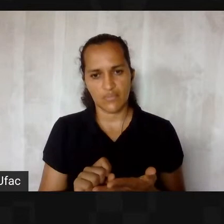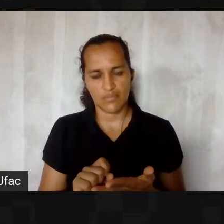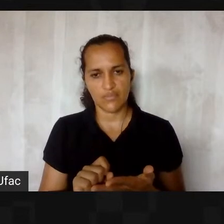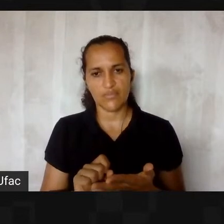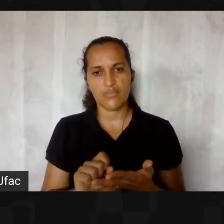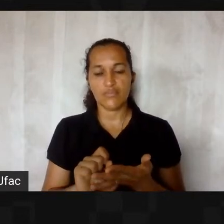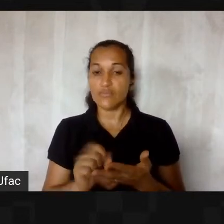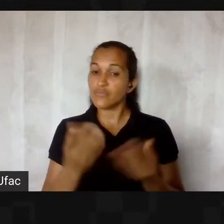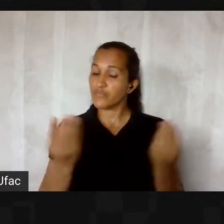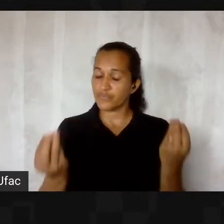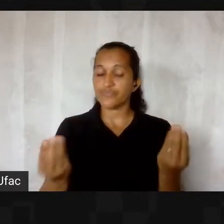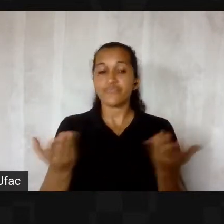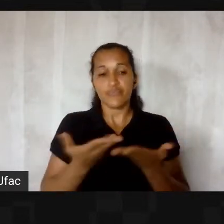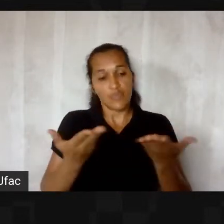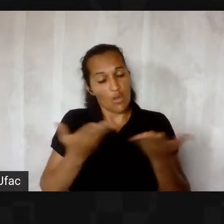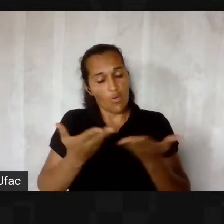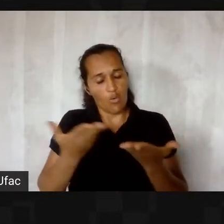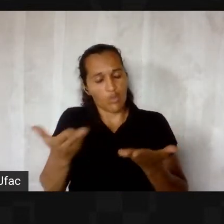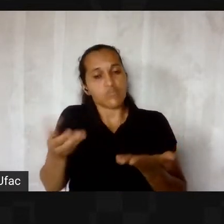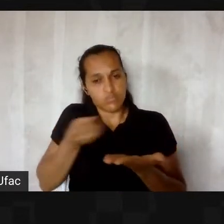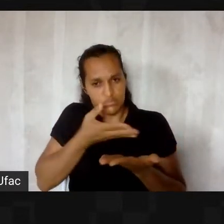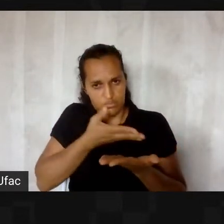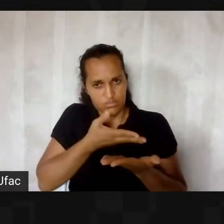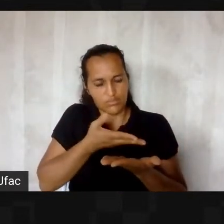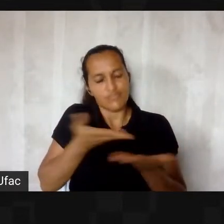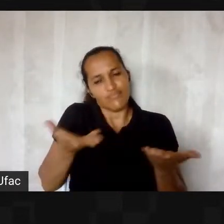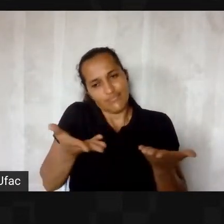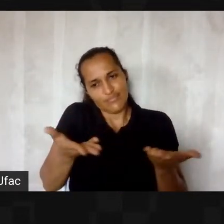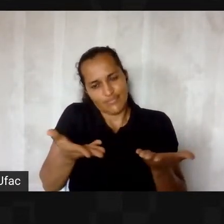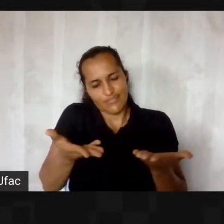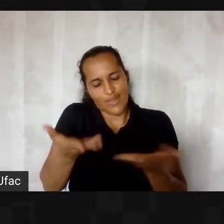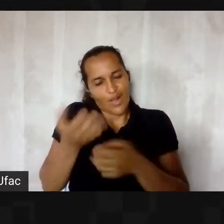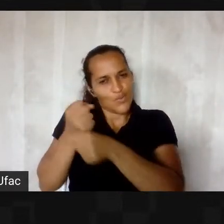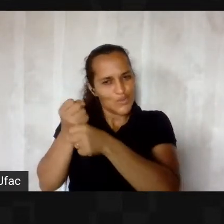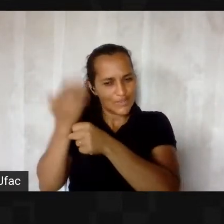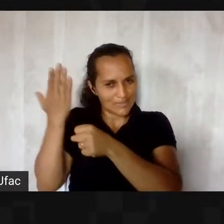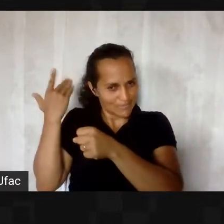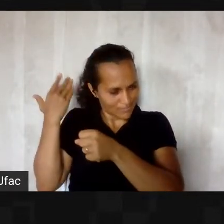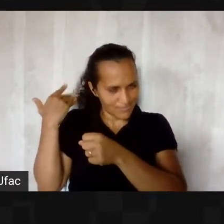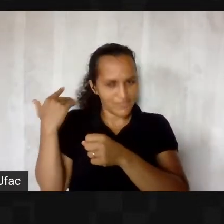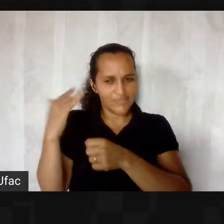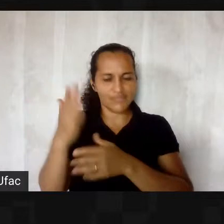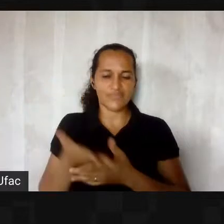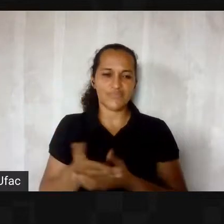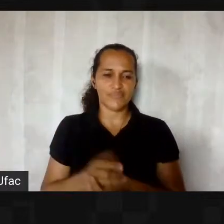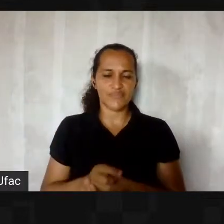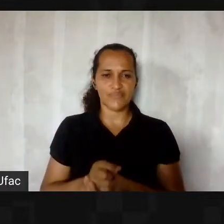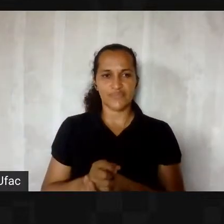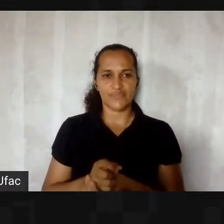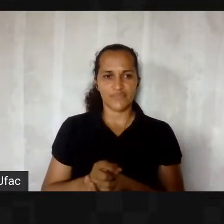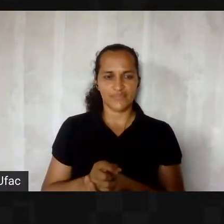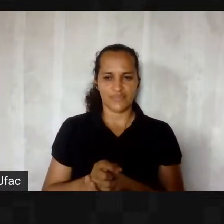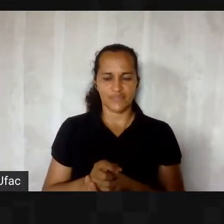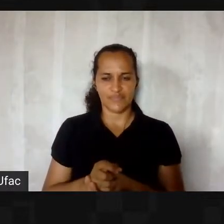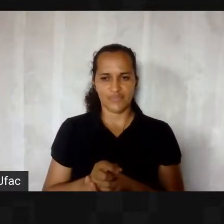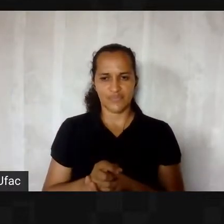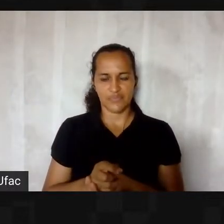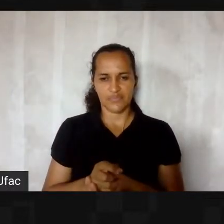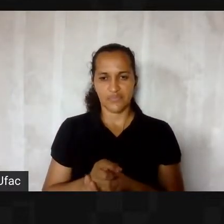agora, mais recentemente, que eu digo recentemente, alguns anos para cá, que eu não tenho, assim,